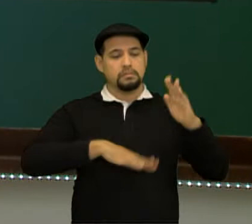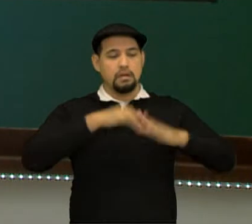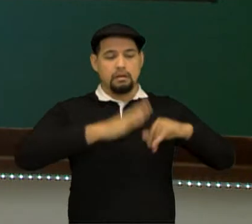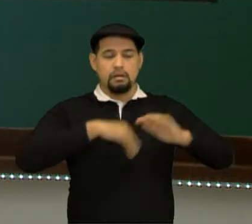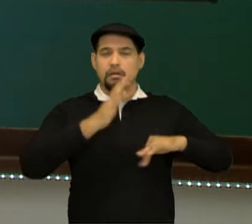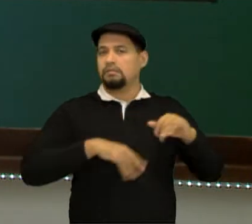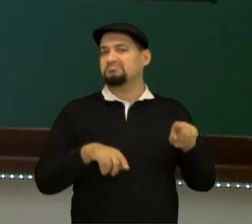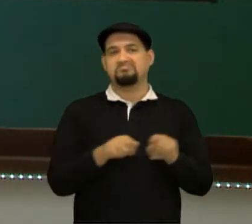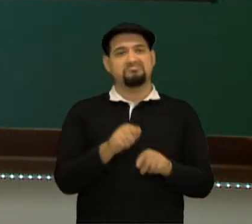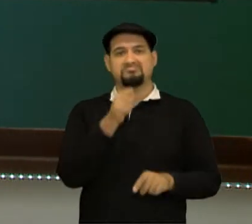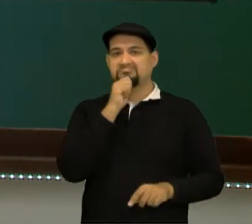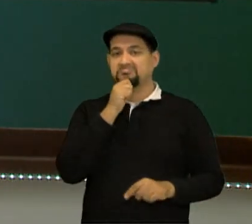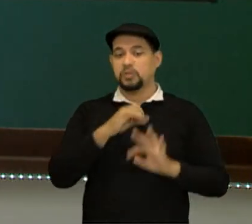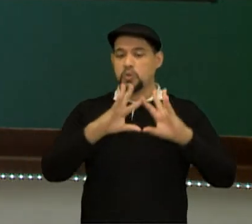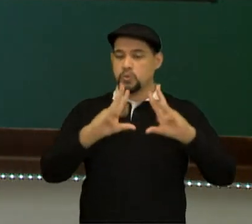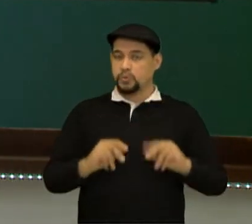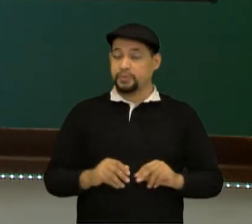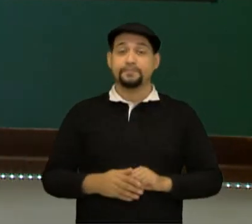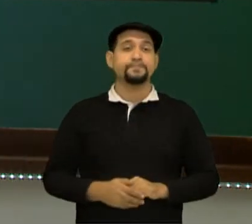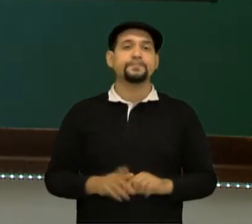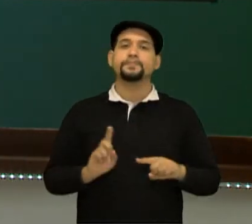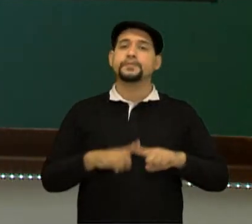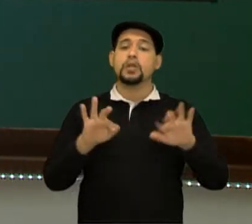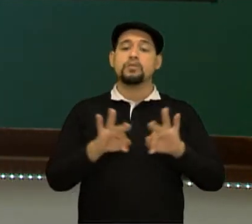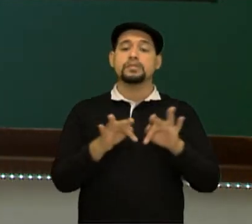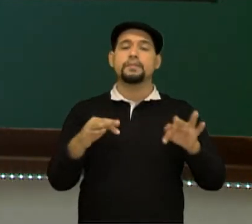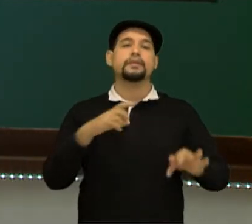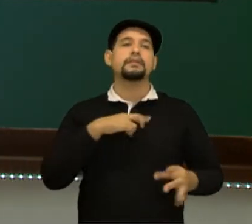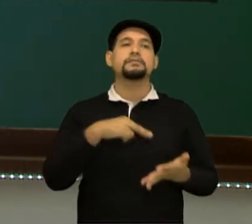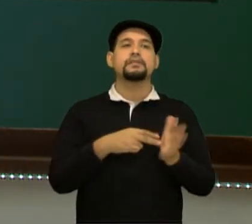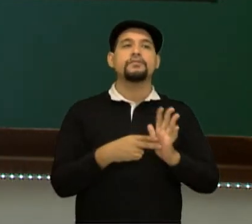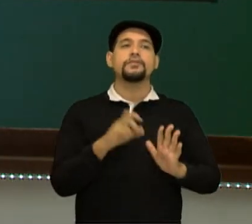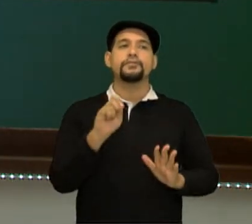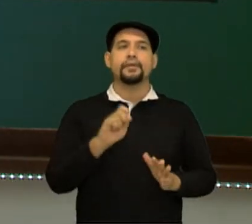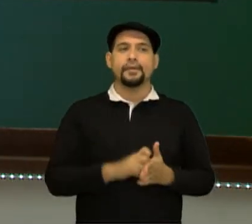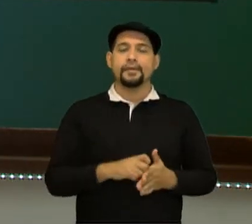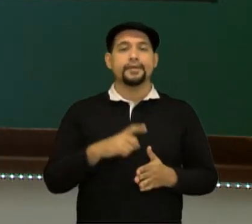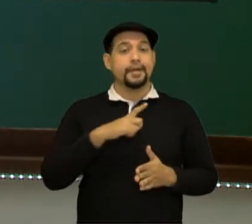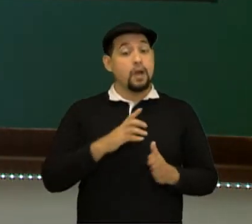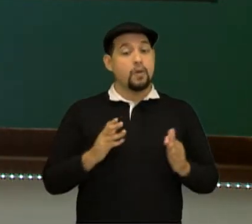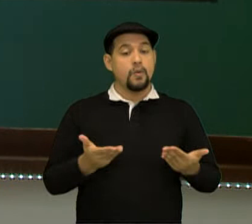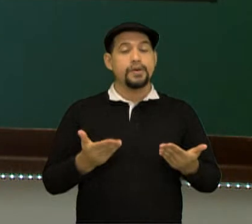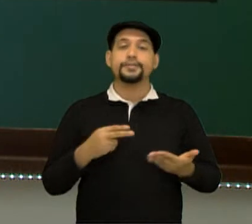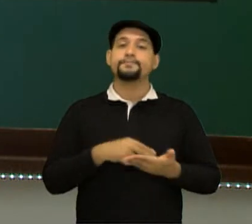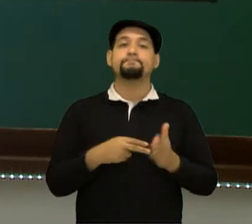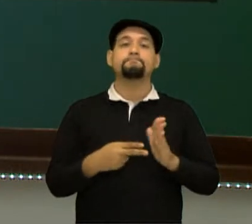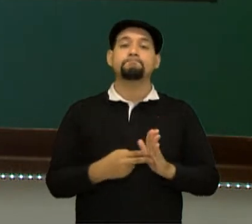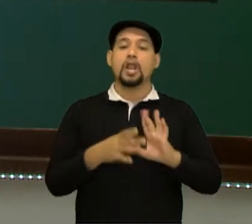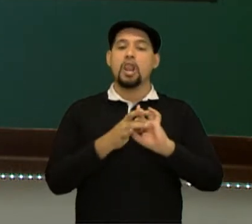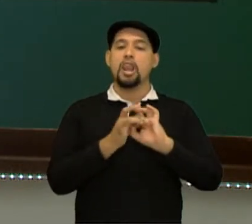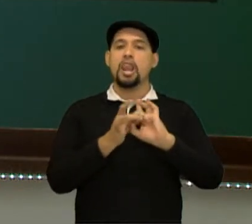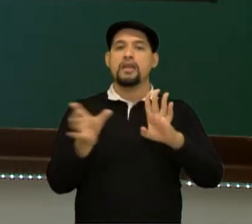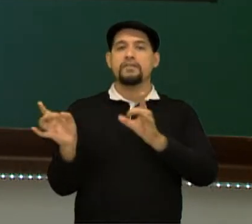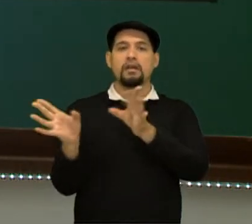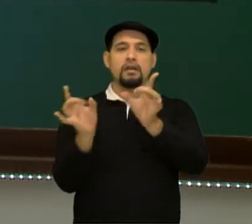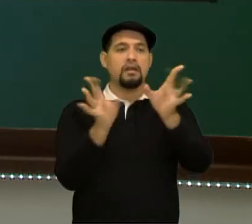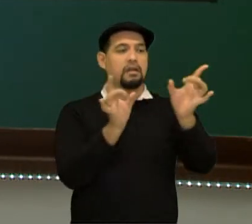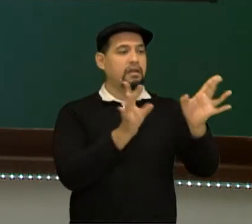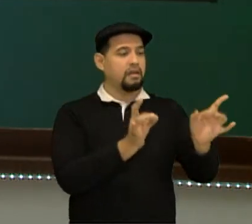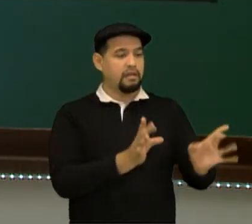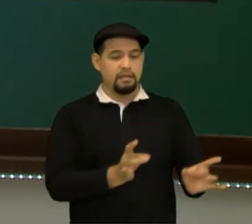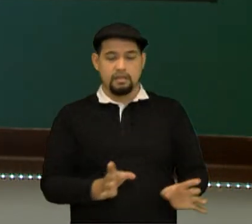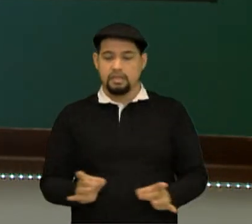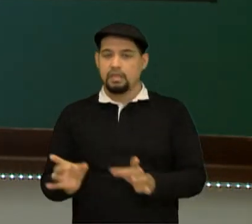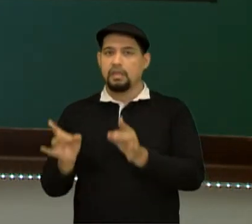no sentido literal da palavra o mais simples que nós temos em vigência na atualidade é o de livre-comércio num